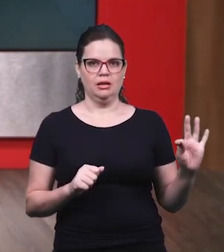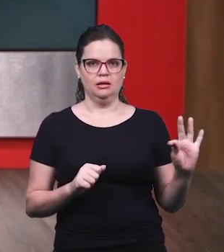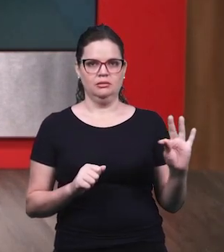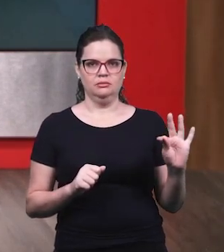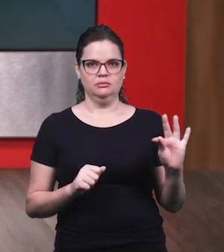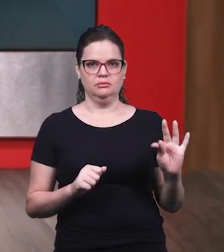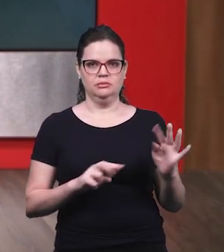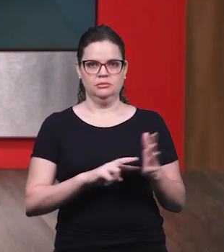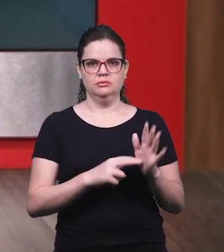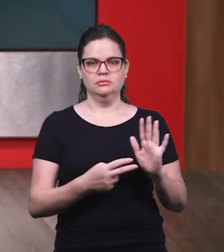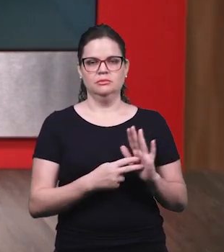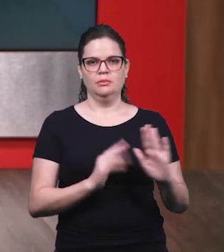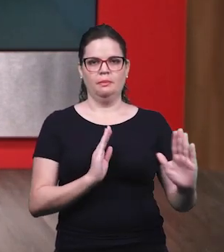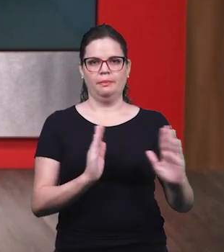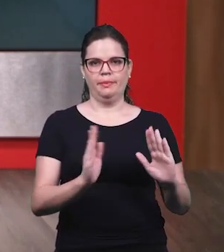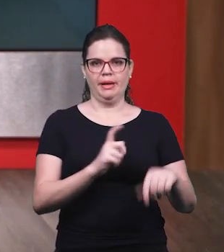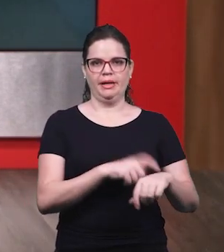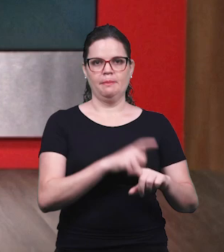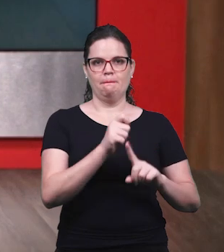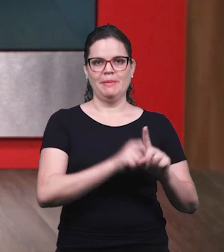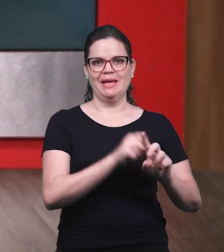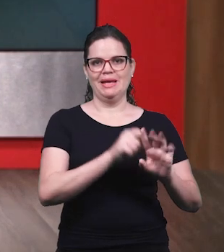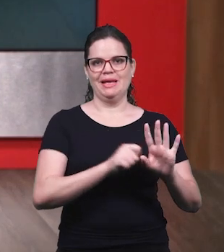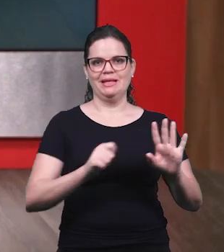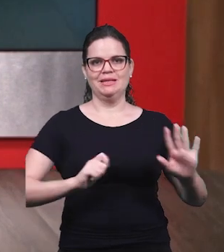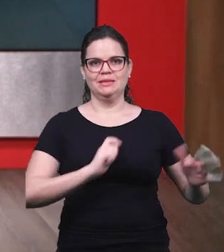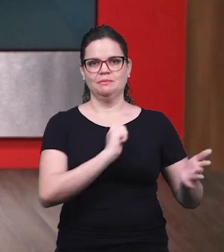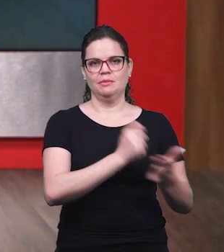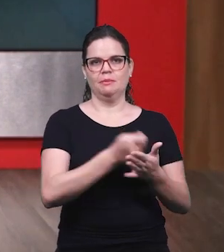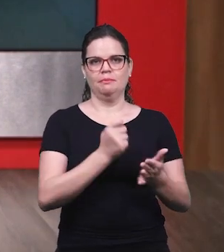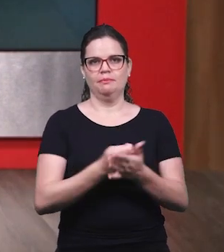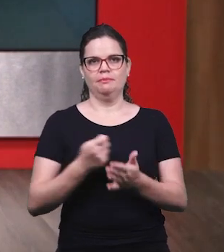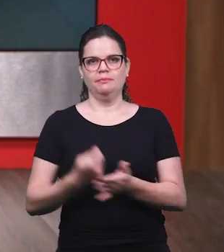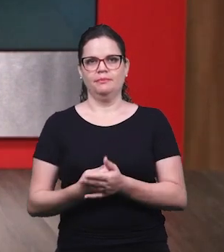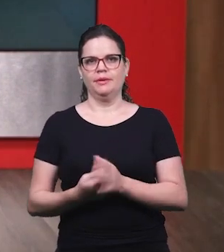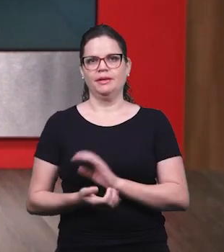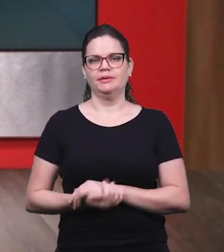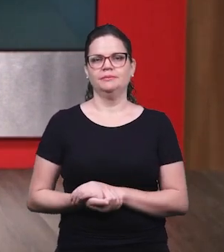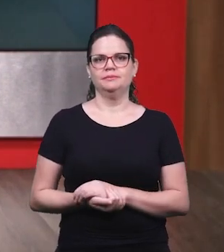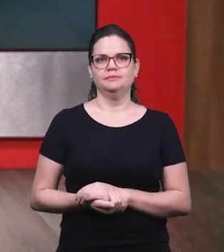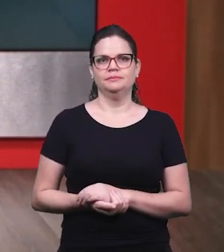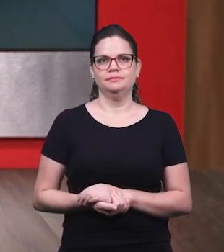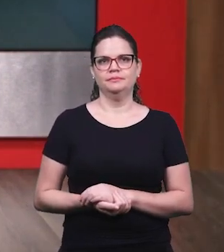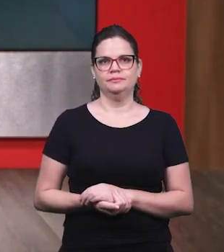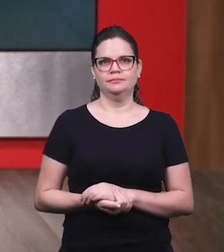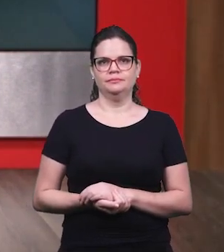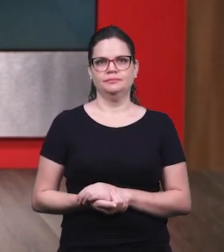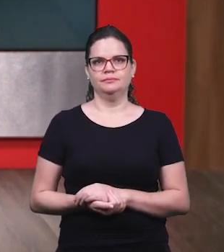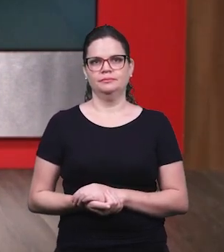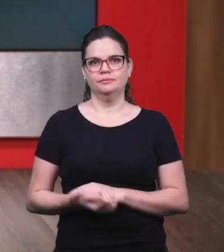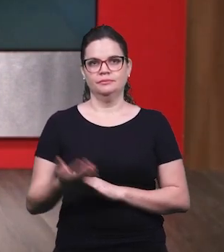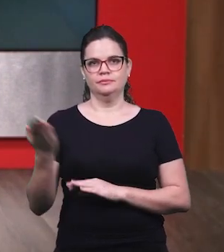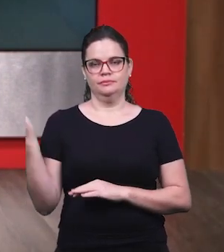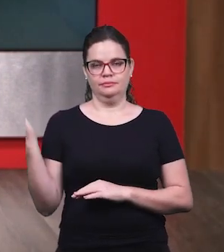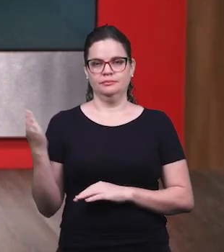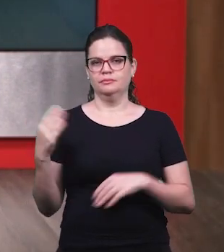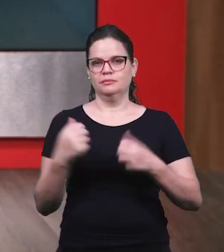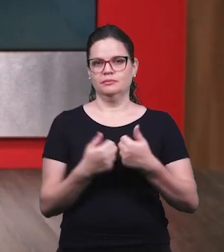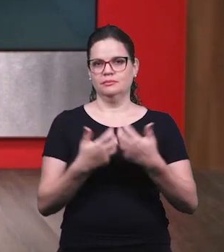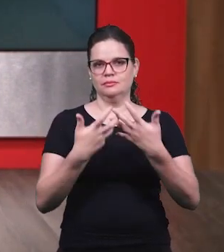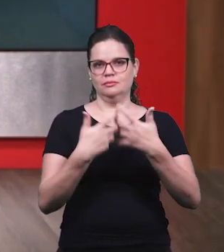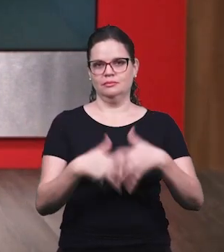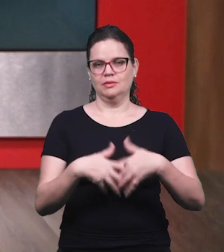vai fazer essa transação financeira, né? Então, essa é a